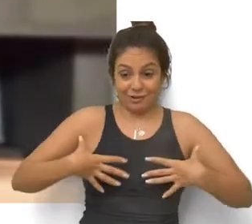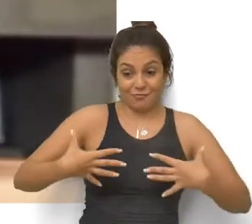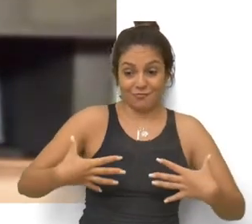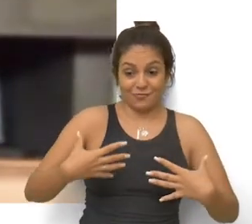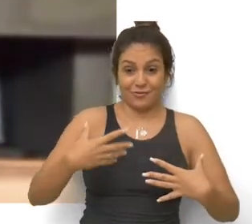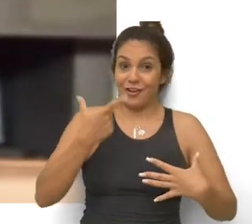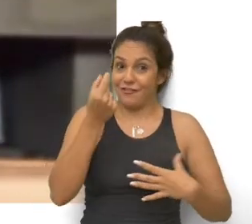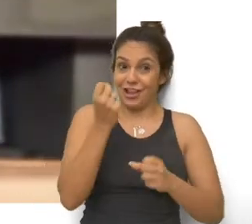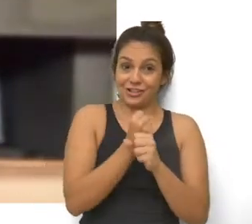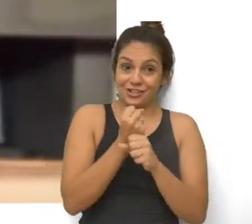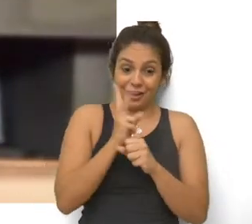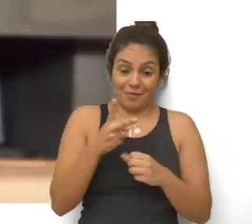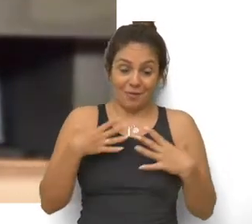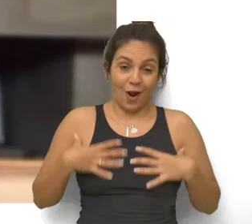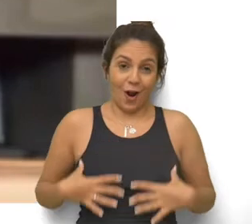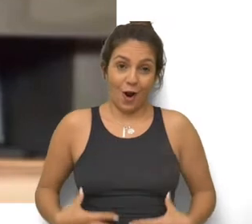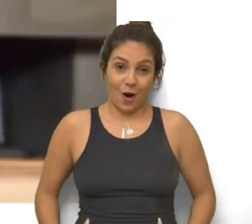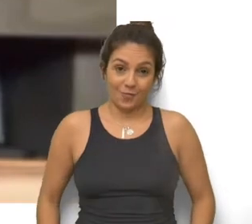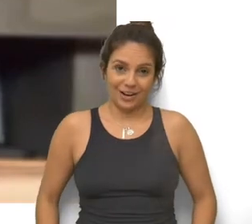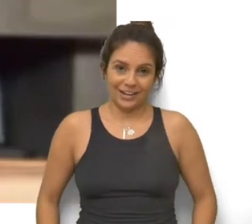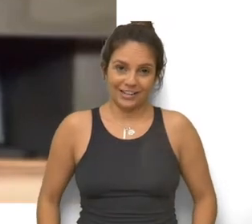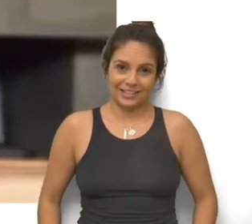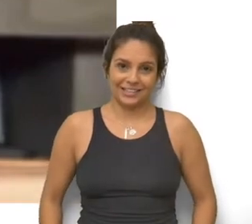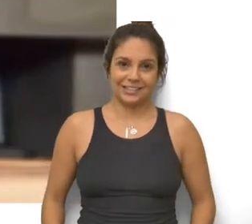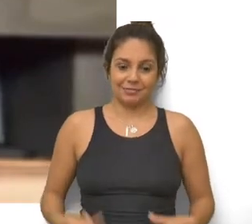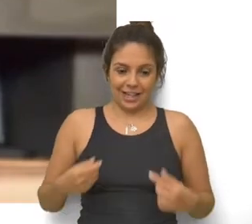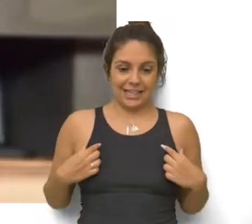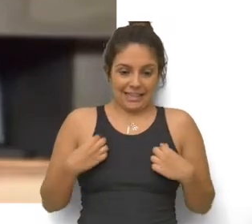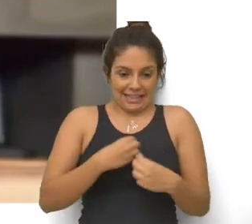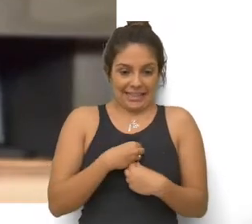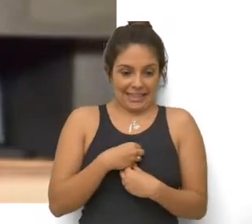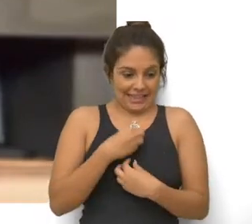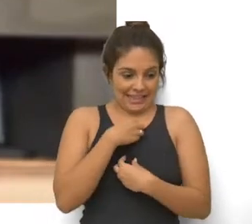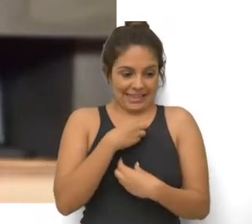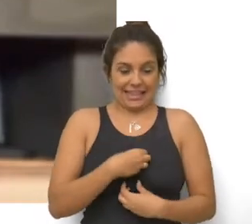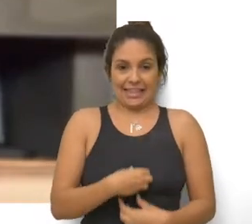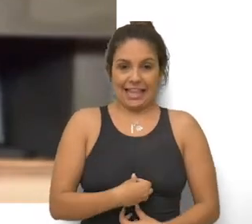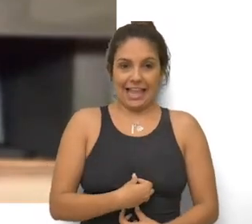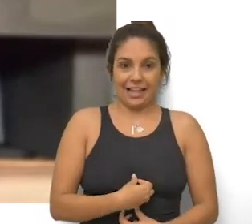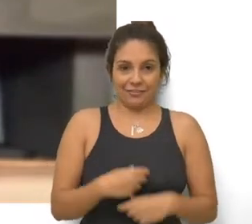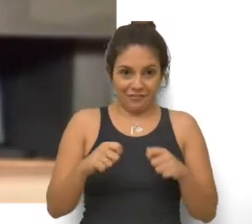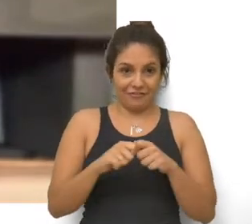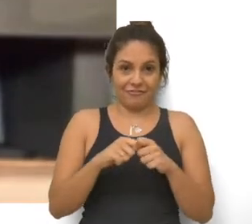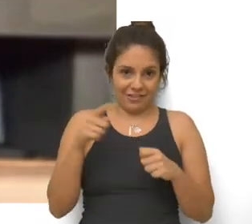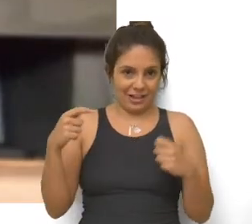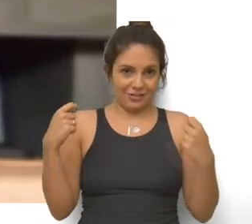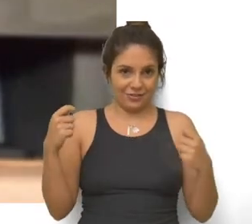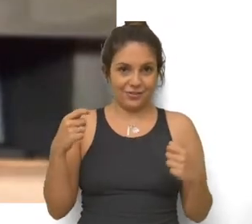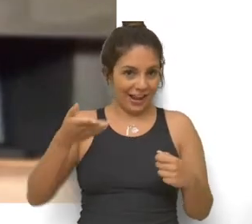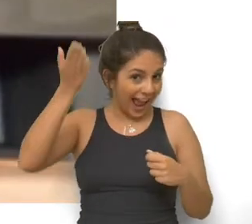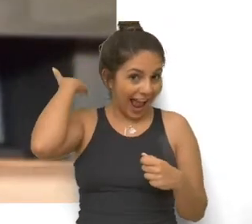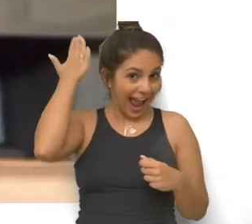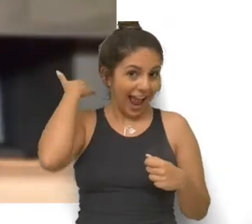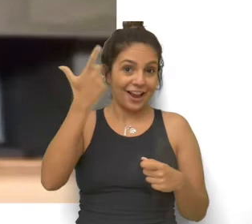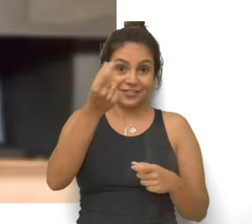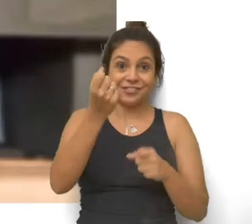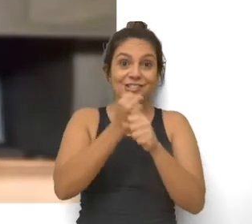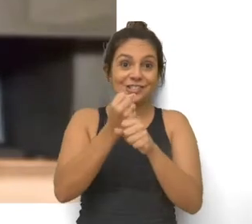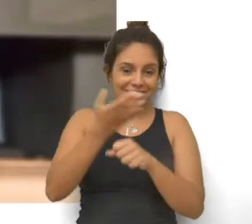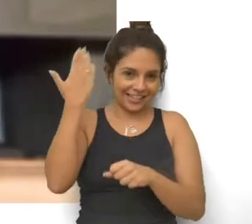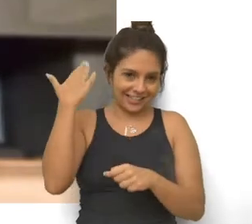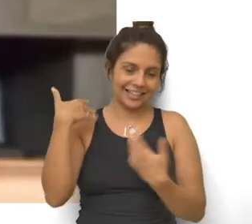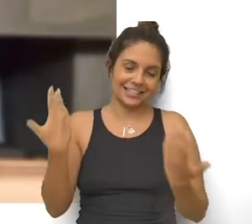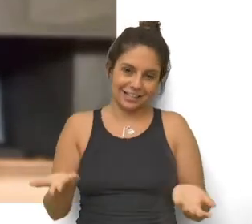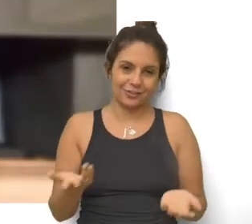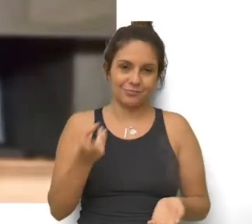mais de 20 anos, né? Eu tenho que entrar nesse terno que foi feito para mim na época. Então, isso